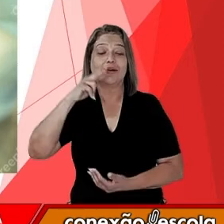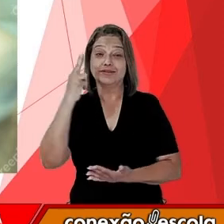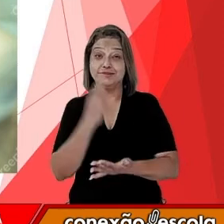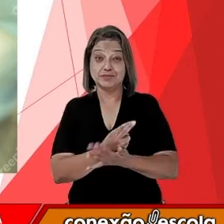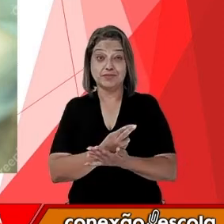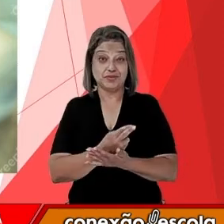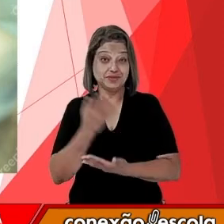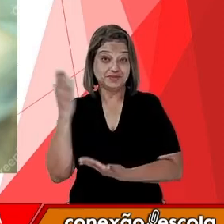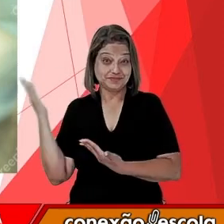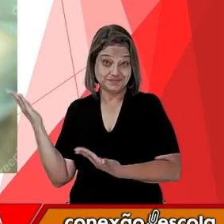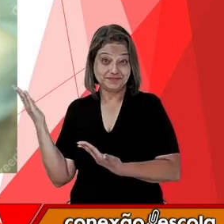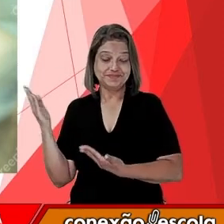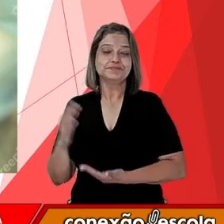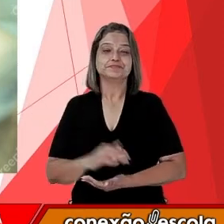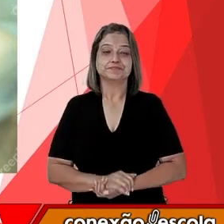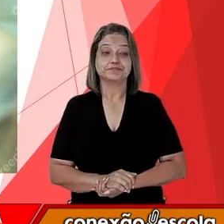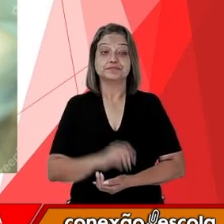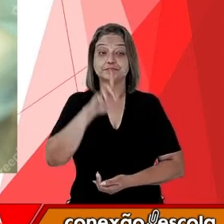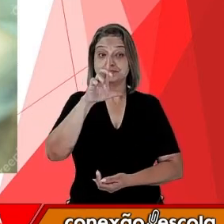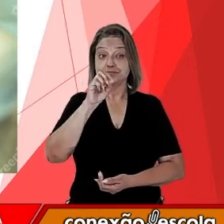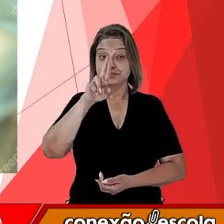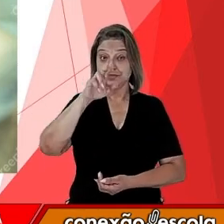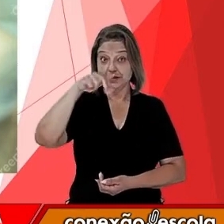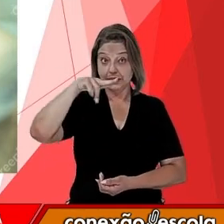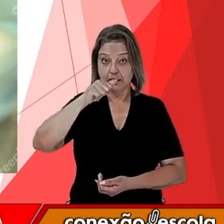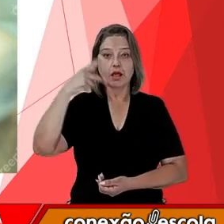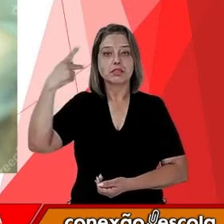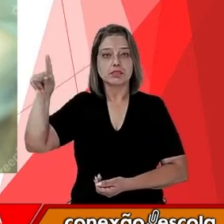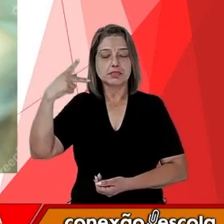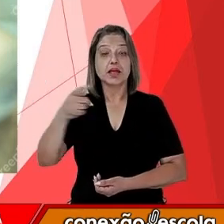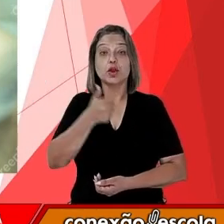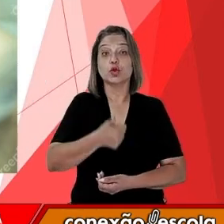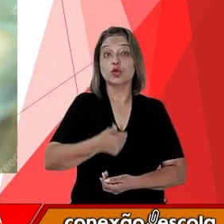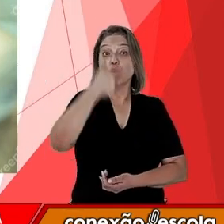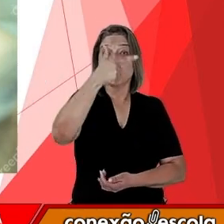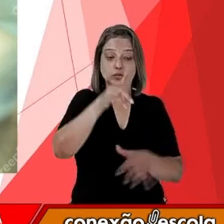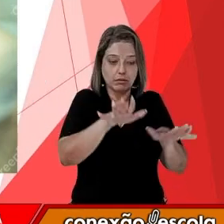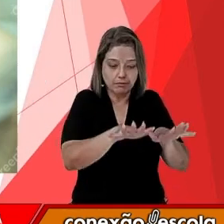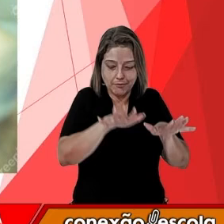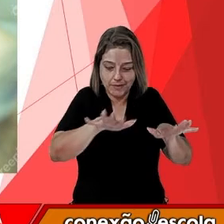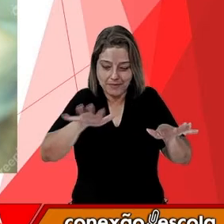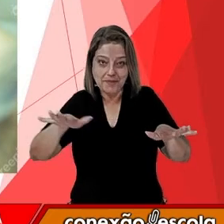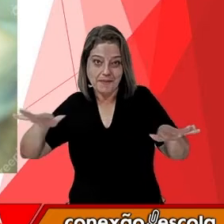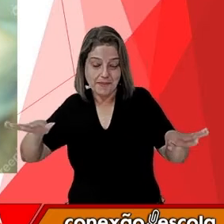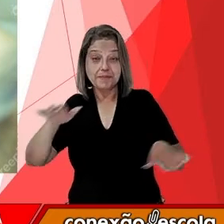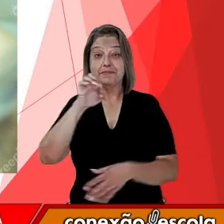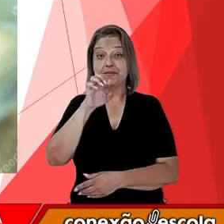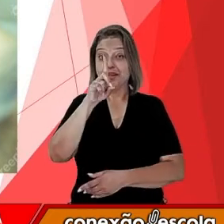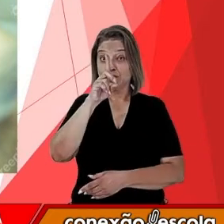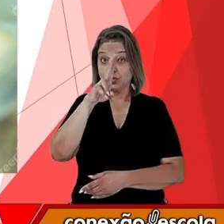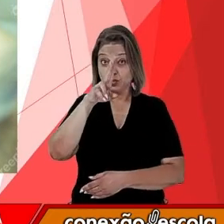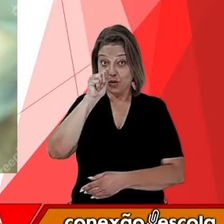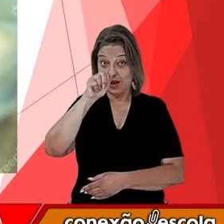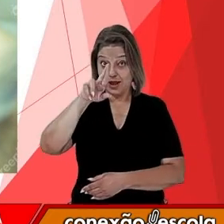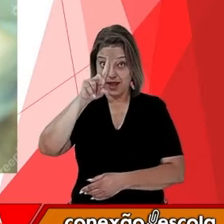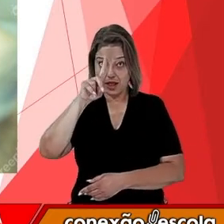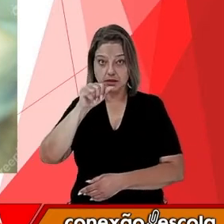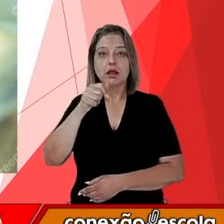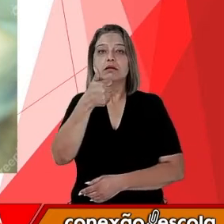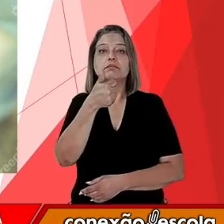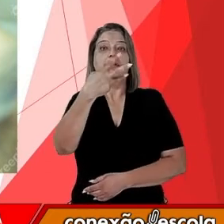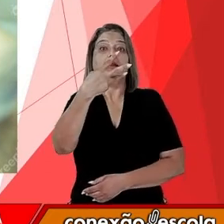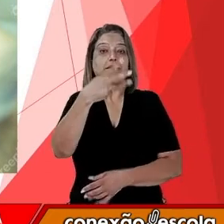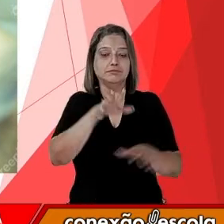resultados. A Lorena mediu e deu 12 palmos. A Eduarda mediu, deu